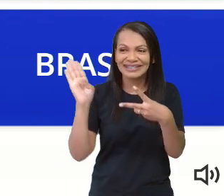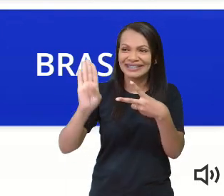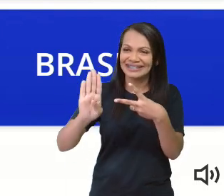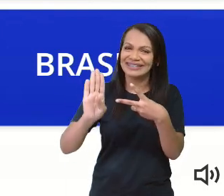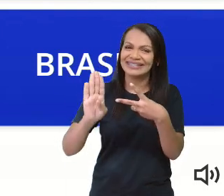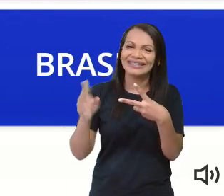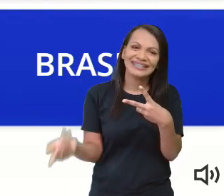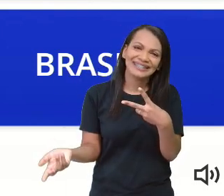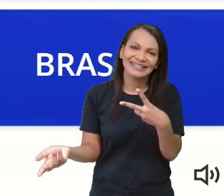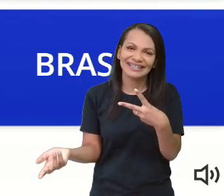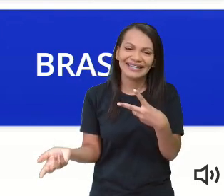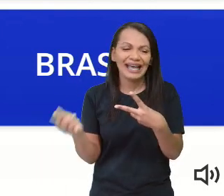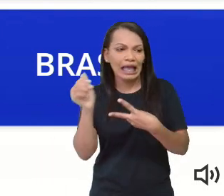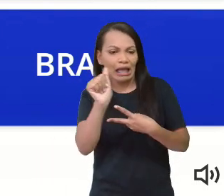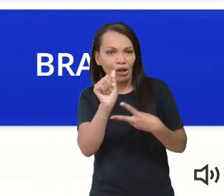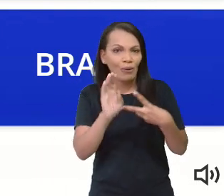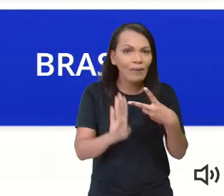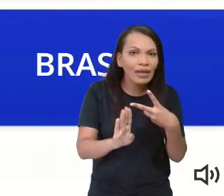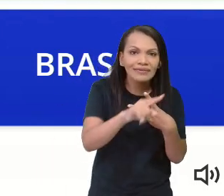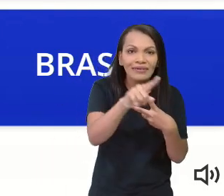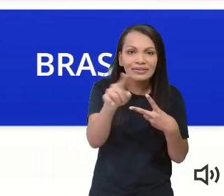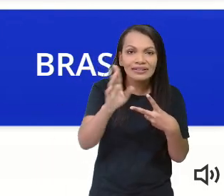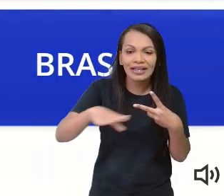na letra B. E aí vocês, crianças?